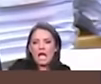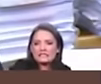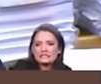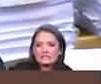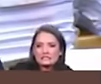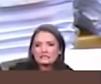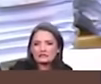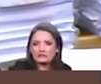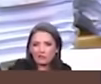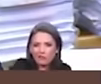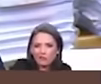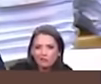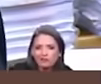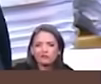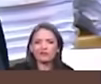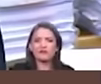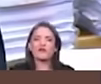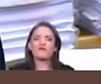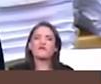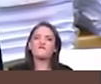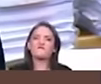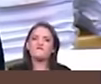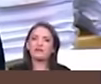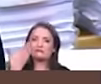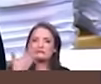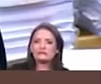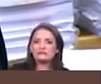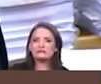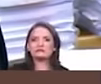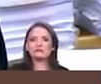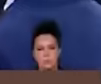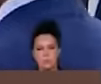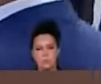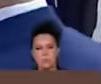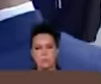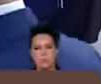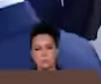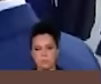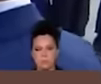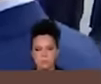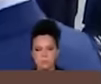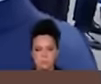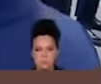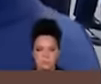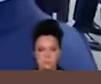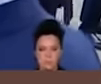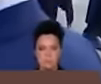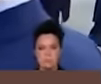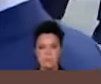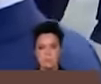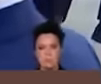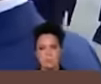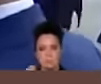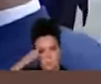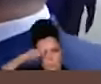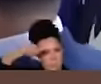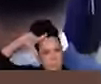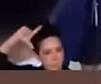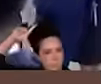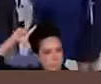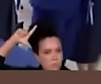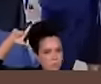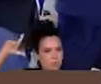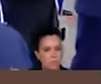supremo e afirmou que invariavelmente onde cabia nos processos a intervenção da procuradoria aspas